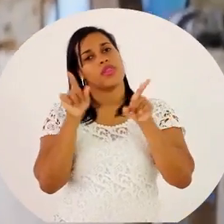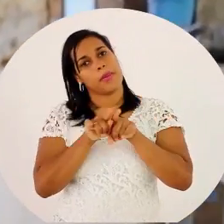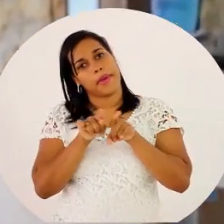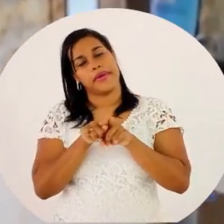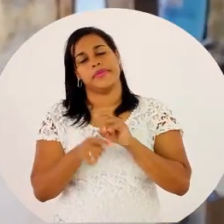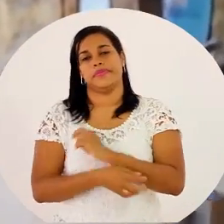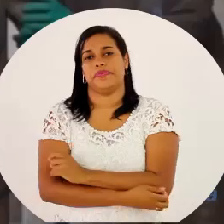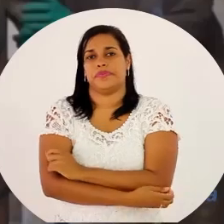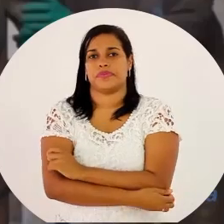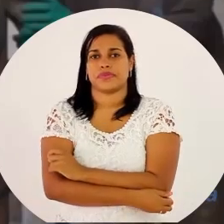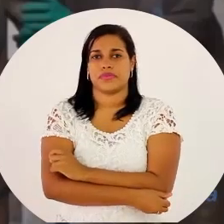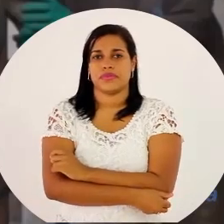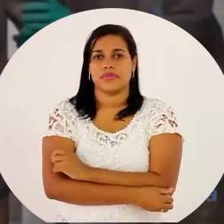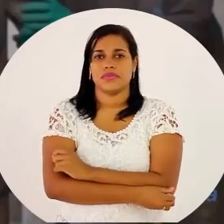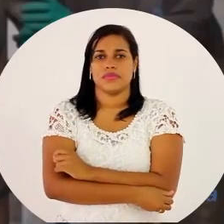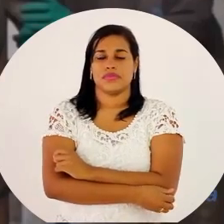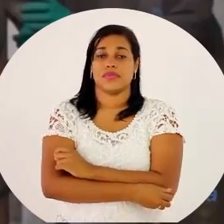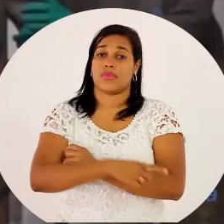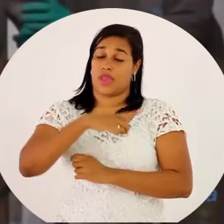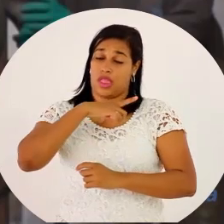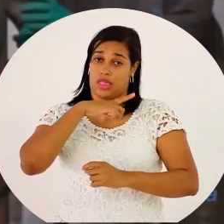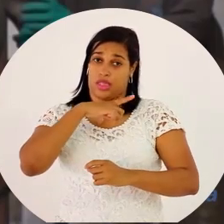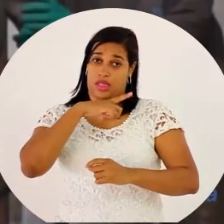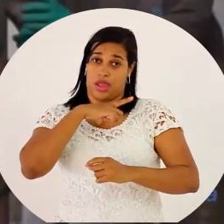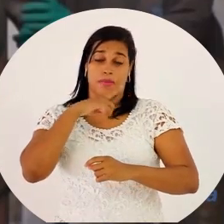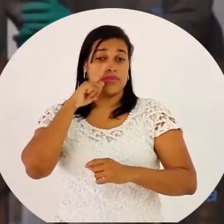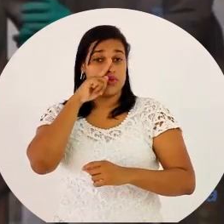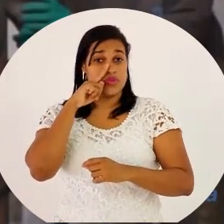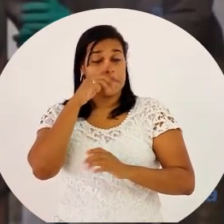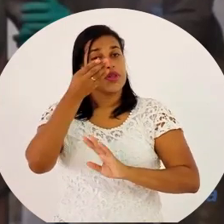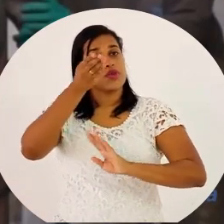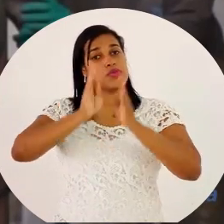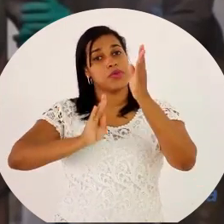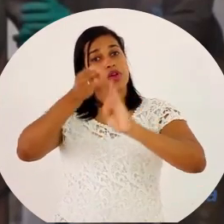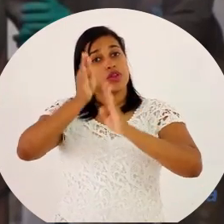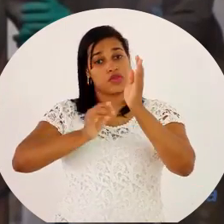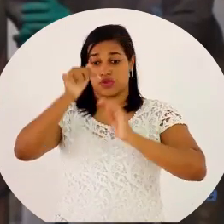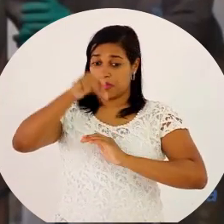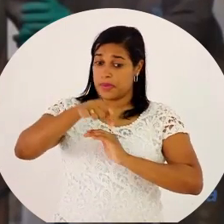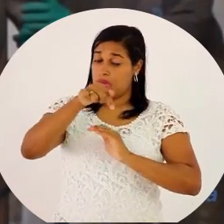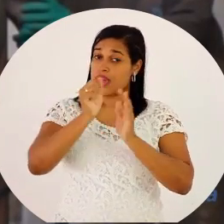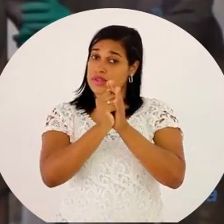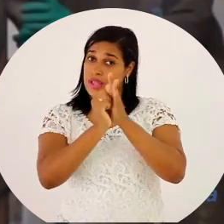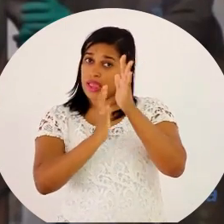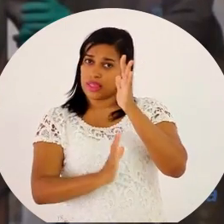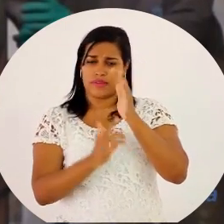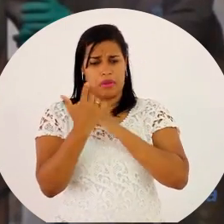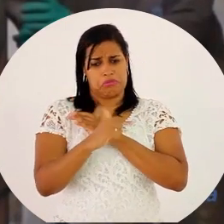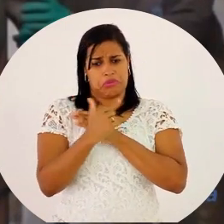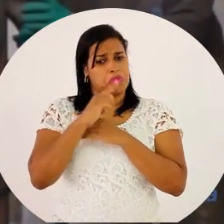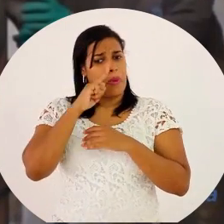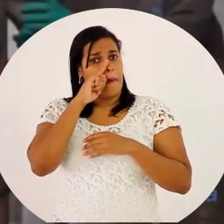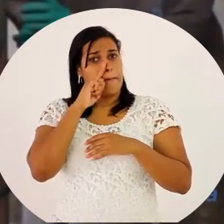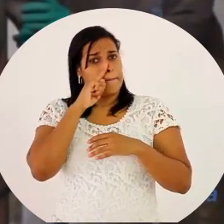risco. Nós temos os riscos biológicos, o terceiro grupo. Para essa atividade aqui, a gente não vai ter um risco biológico